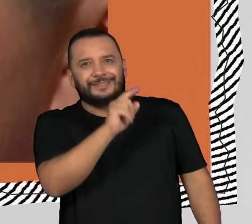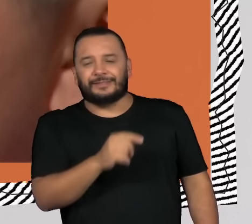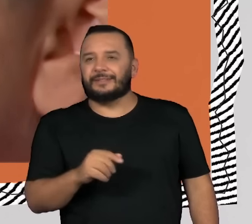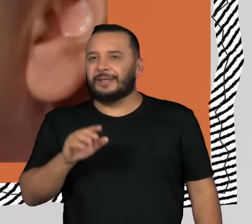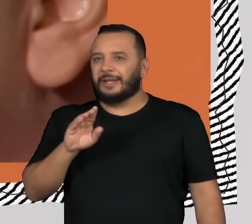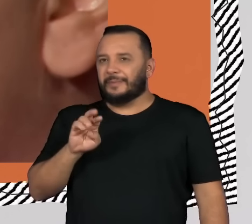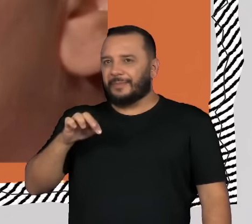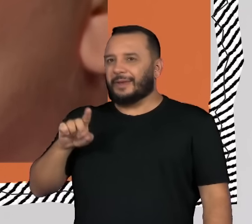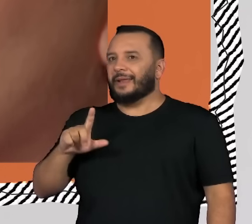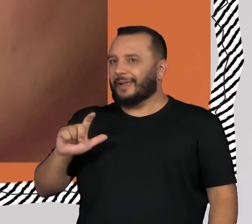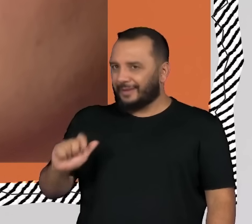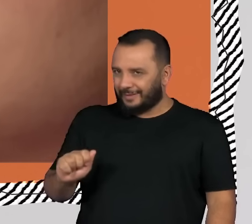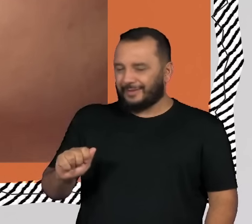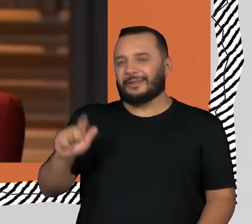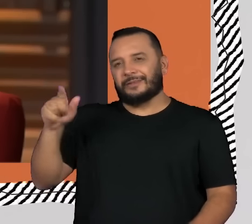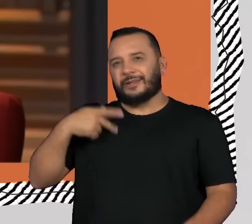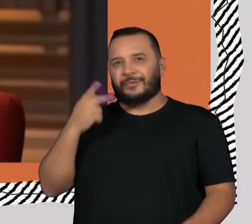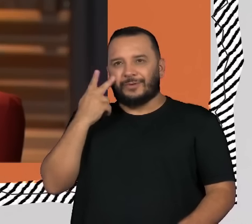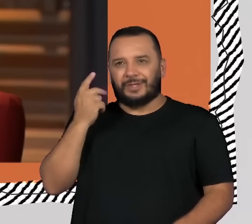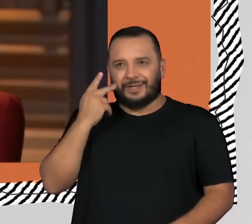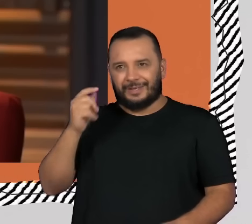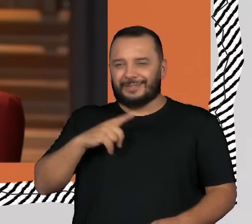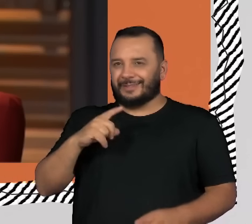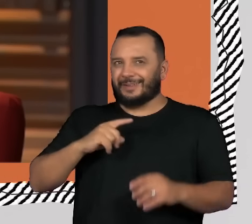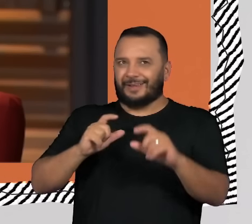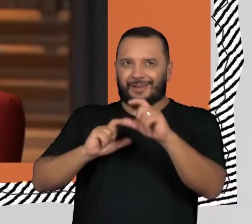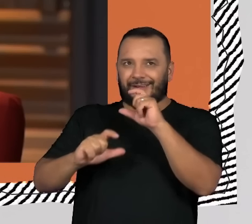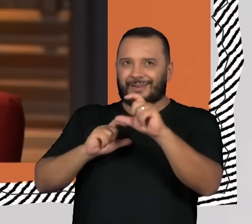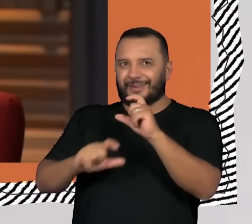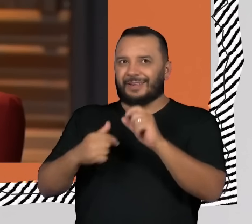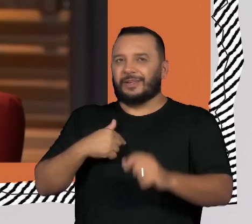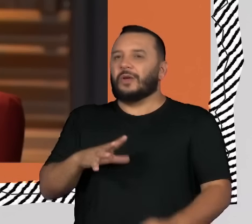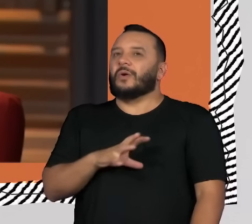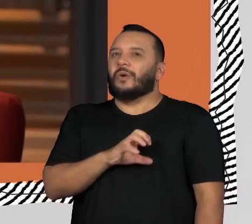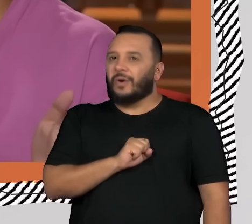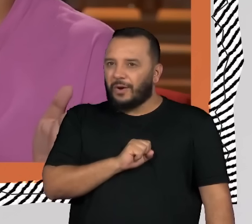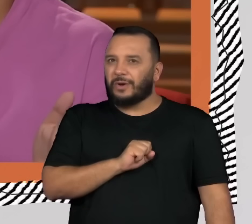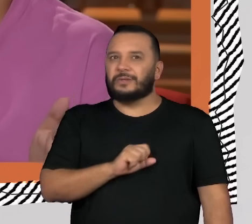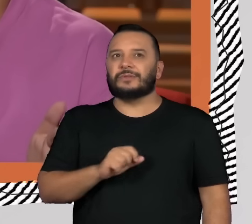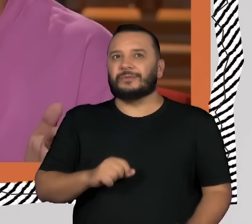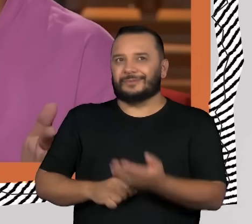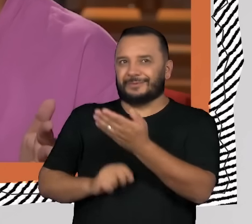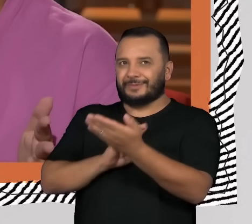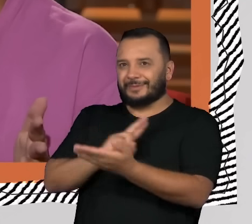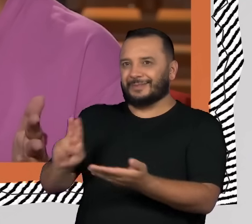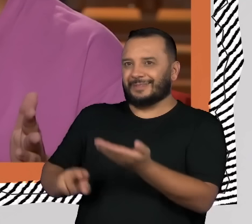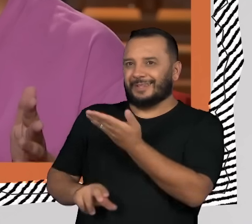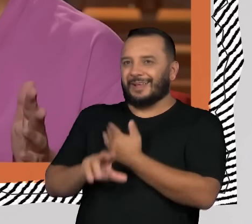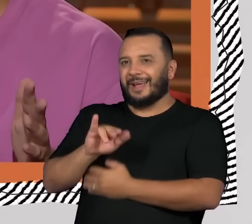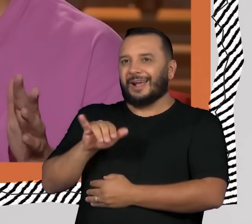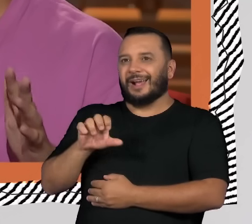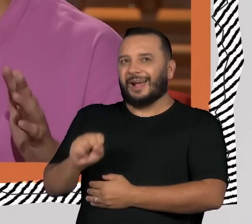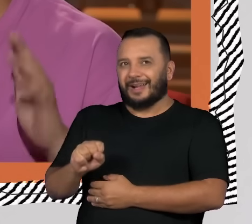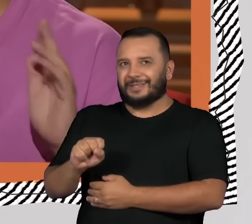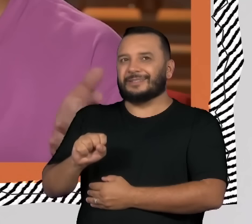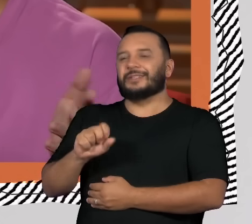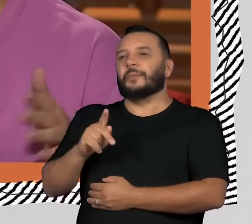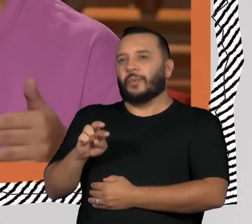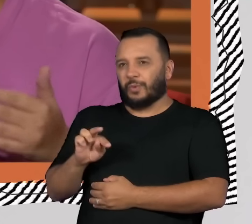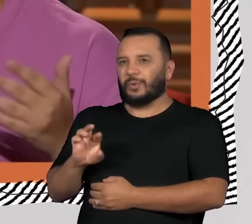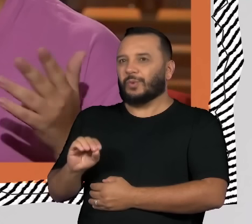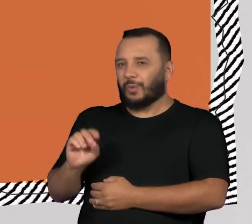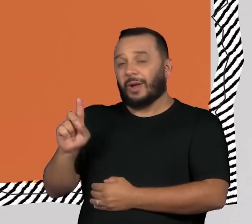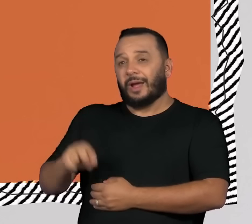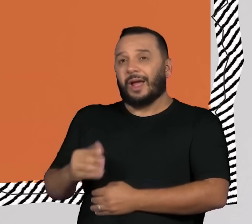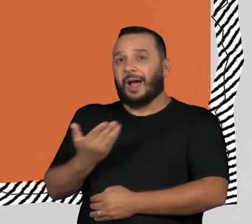Brenda Maria, de Fortaleza, fez um quadrinho que eu gosto muito, chamado Cais do Porto, que são duas amigas